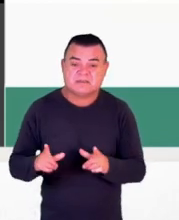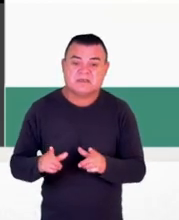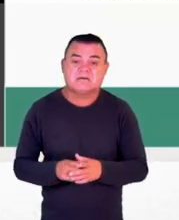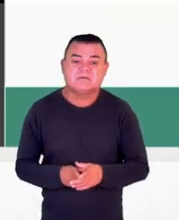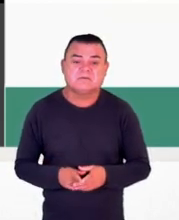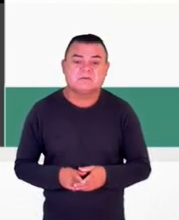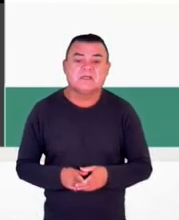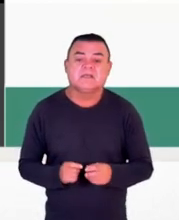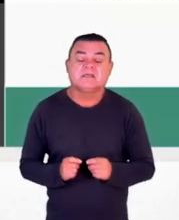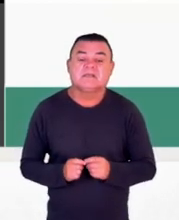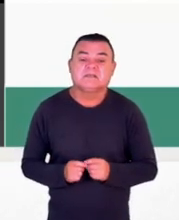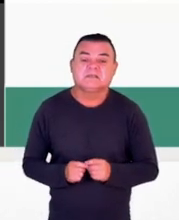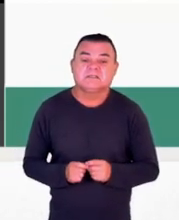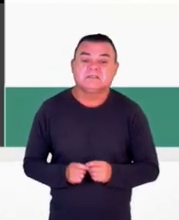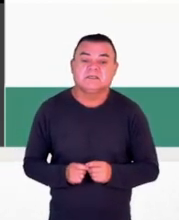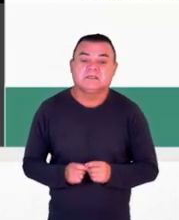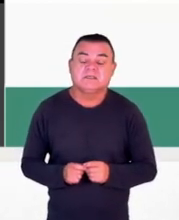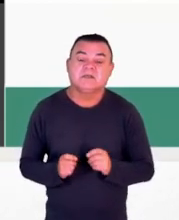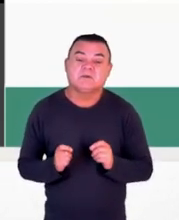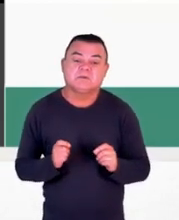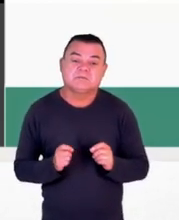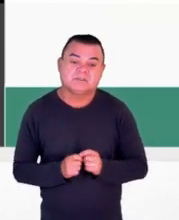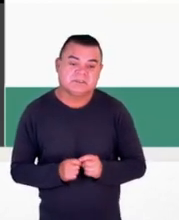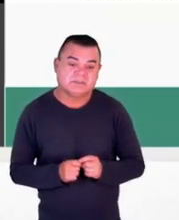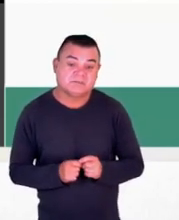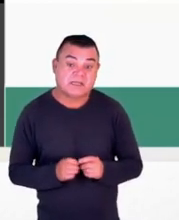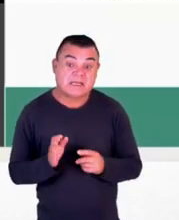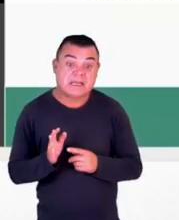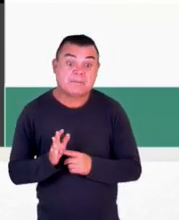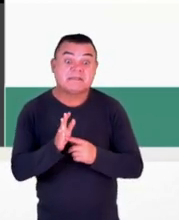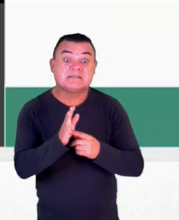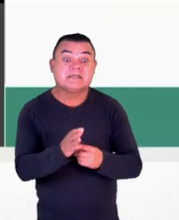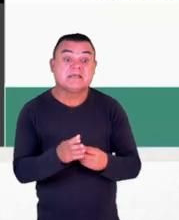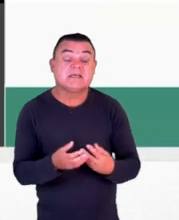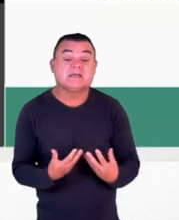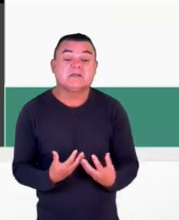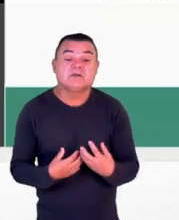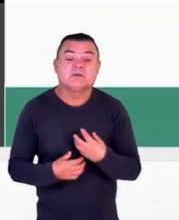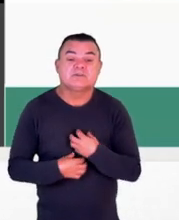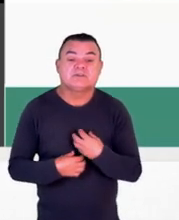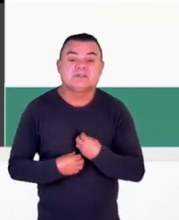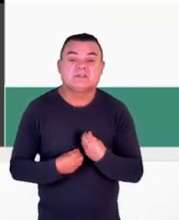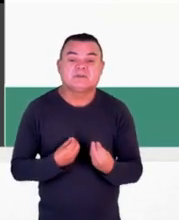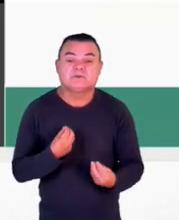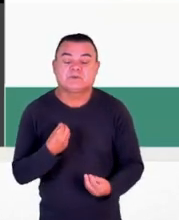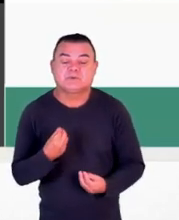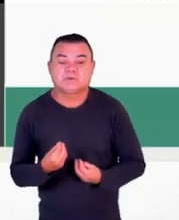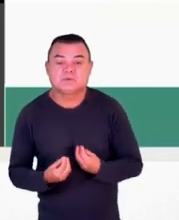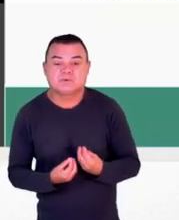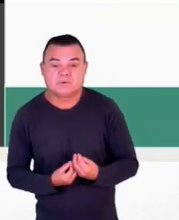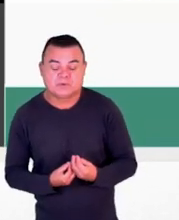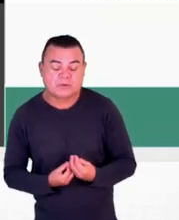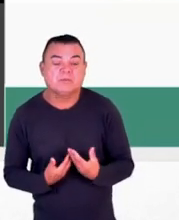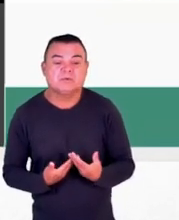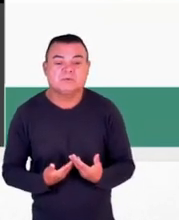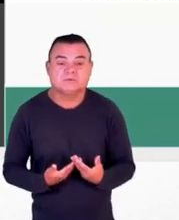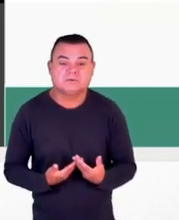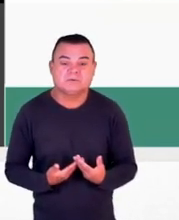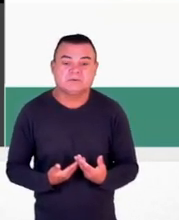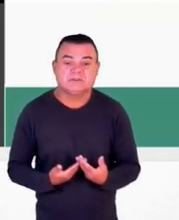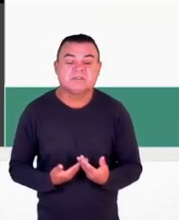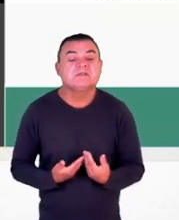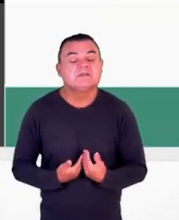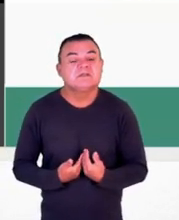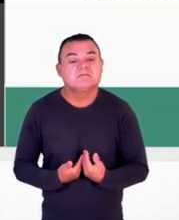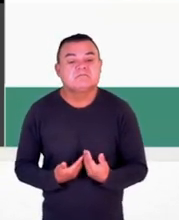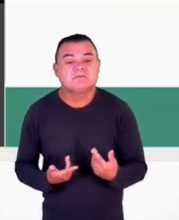então vou passar um pouquinho mais rápido mas a ideia é um pouco apresentar a maneira como tanto u FBS quanto o fian tem olhado para os sistemas